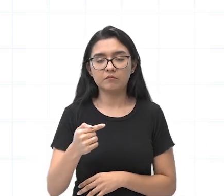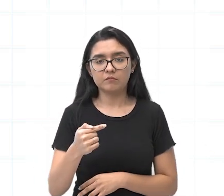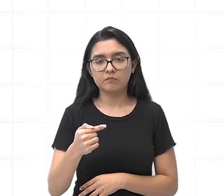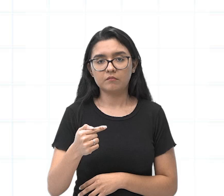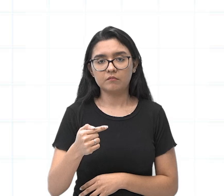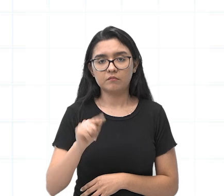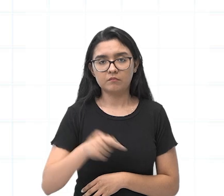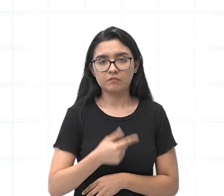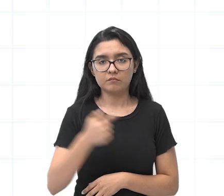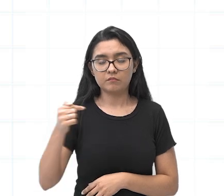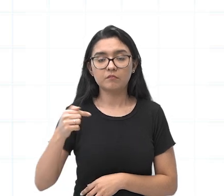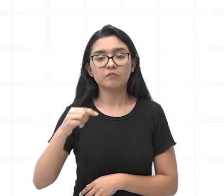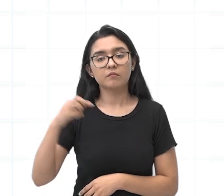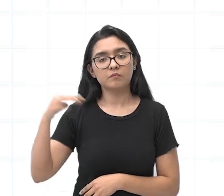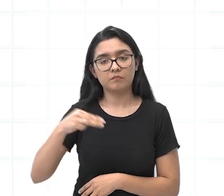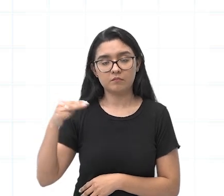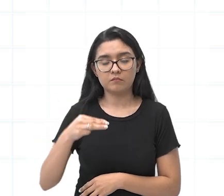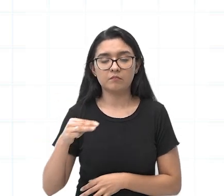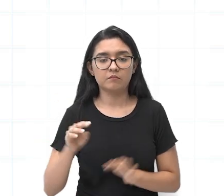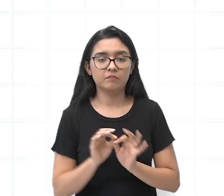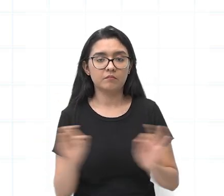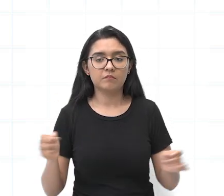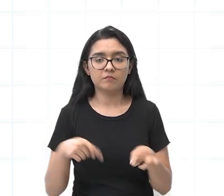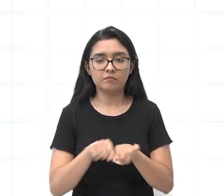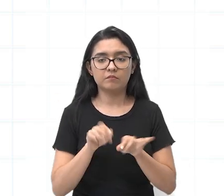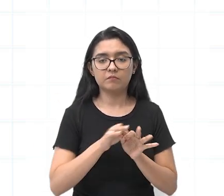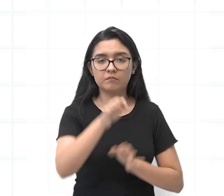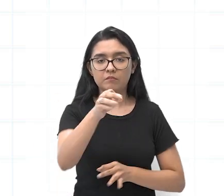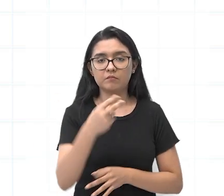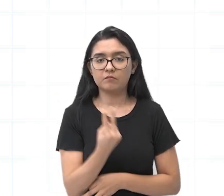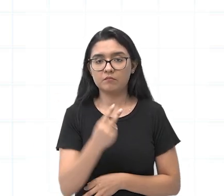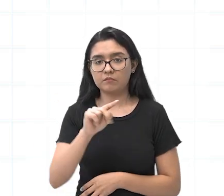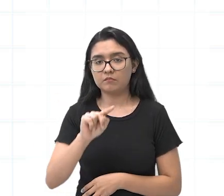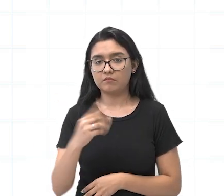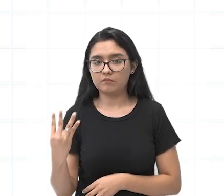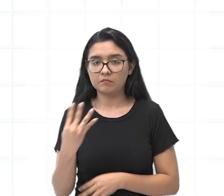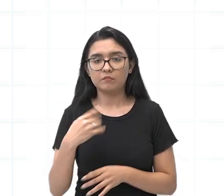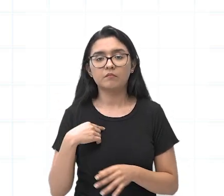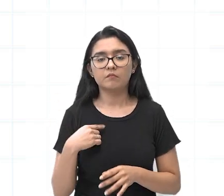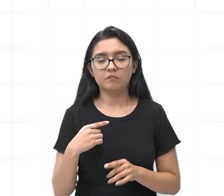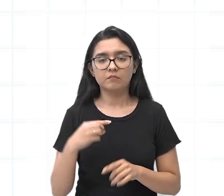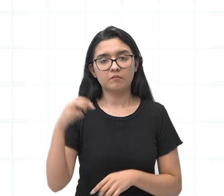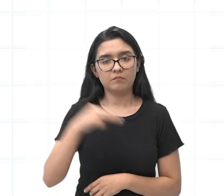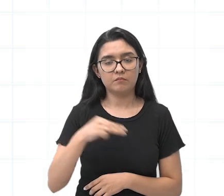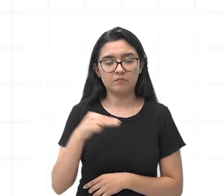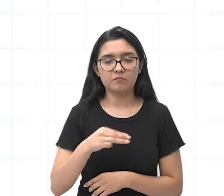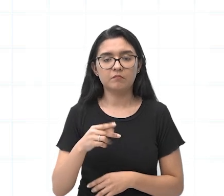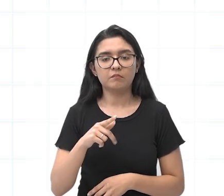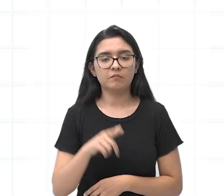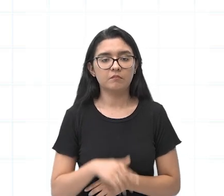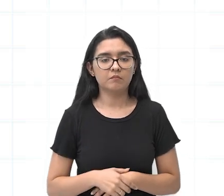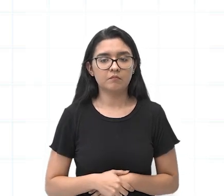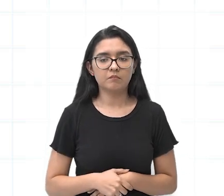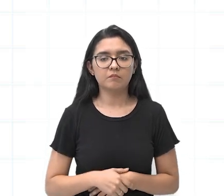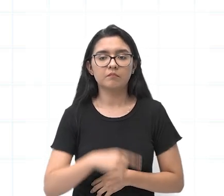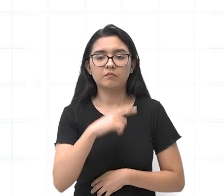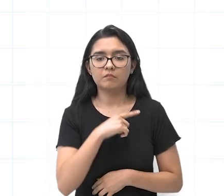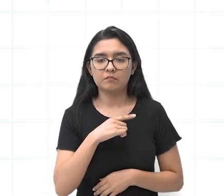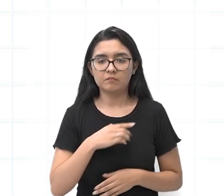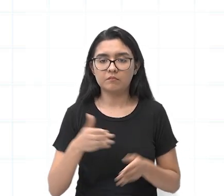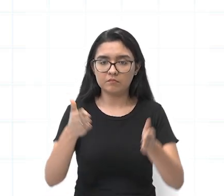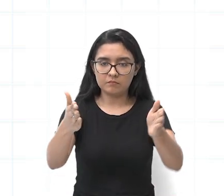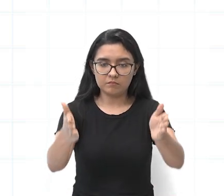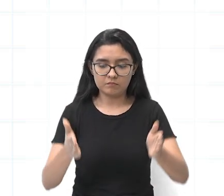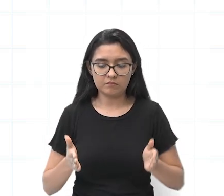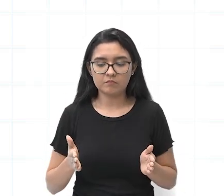metros de comprimento e vão ter aí entre 2 a 4 metros de largura. Vão ser delimitados com